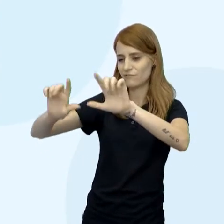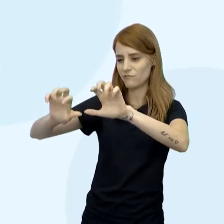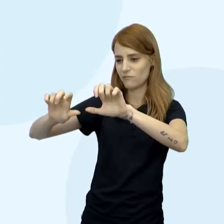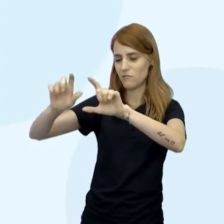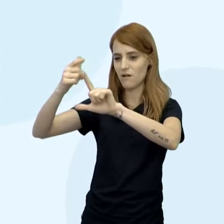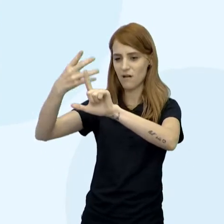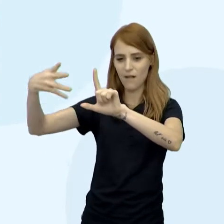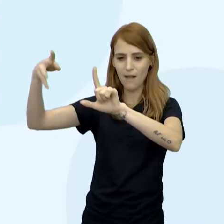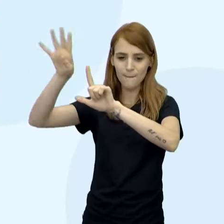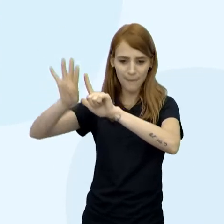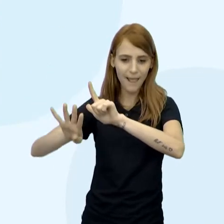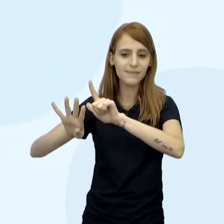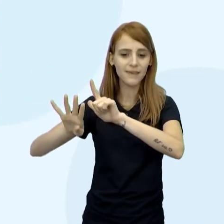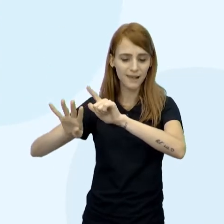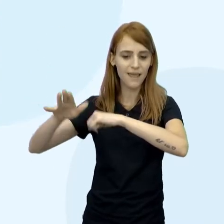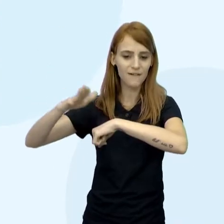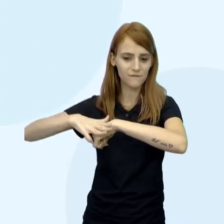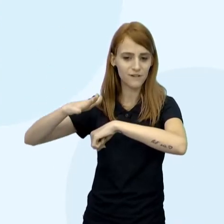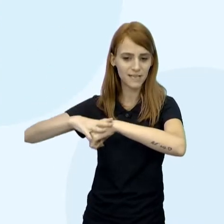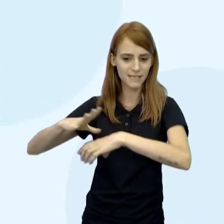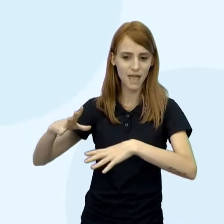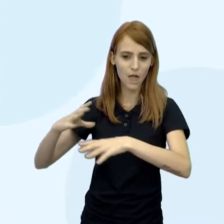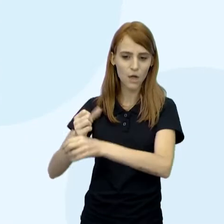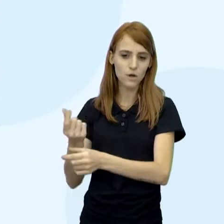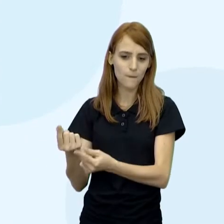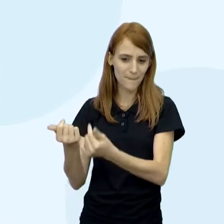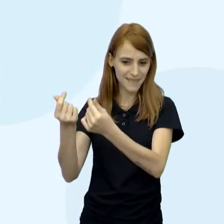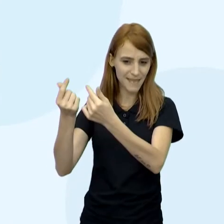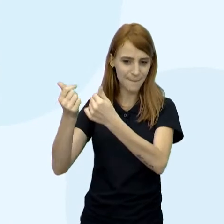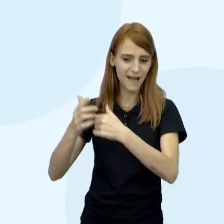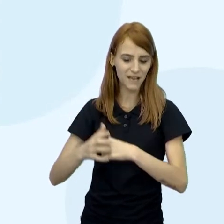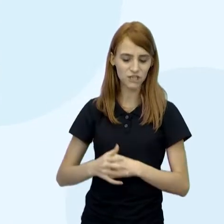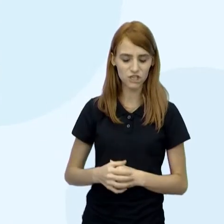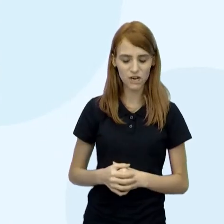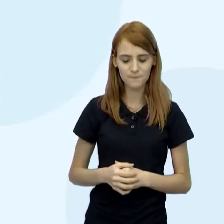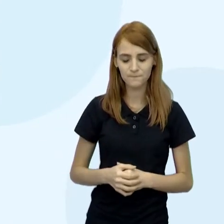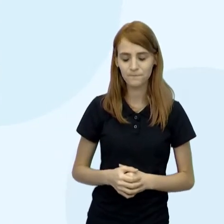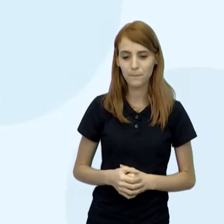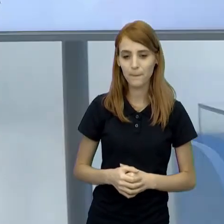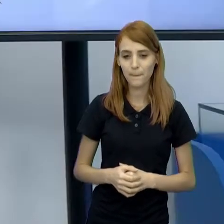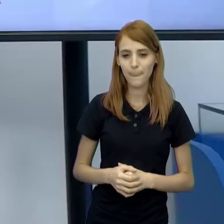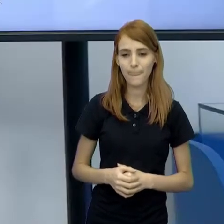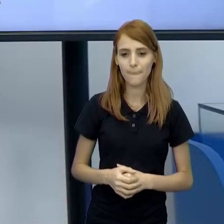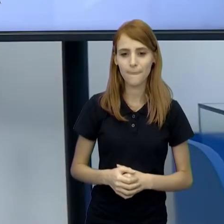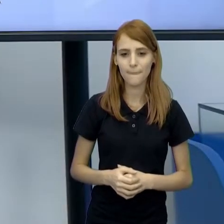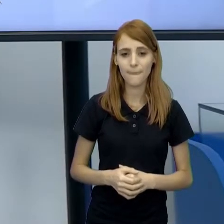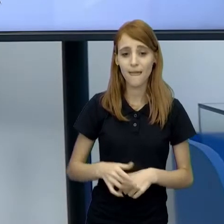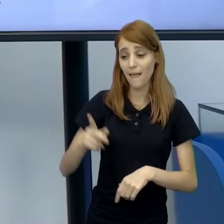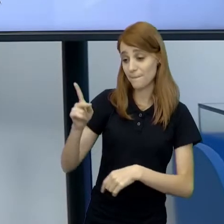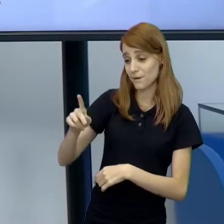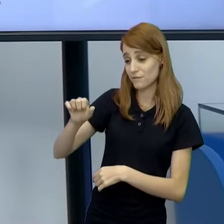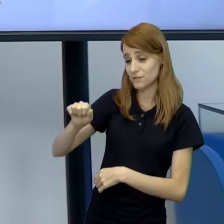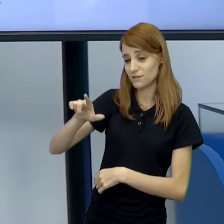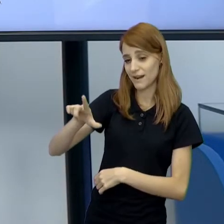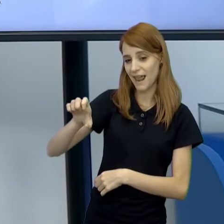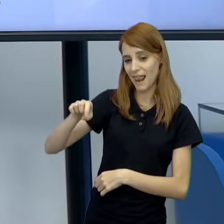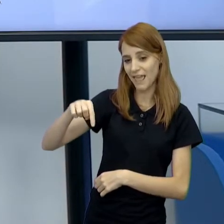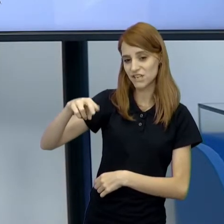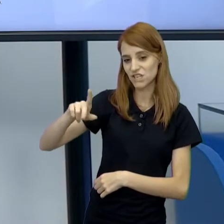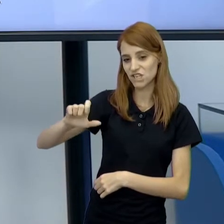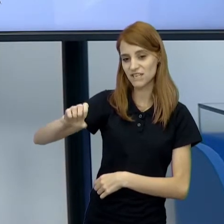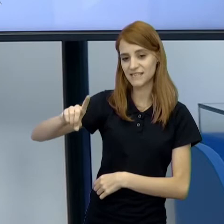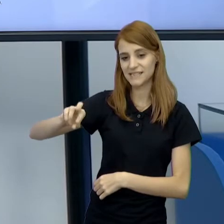eletrônica, configurando-as para cálculos de receita e despesa. E eu trouxe aí o professor Alexandre, que é expert em